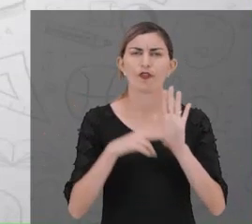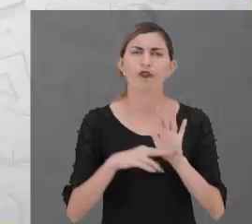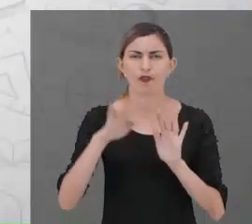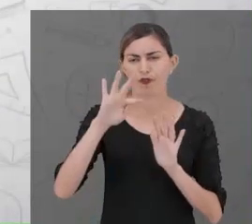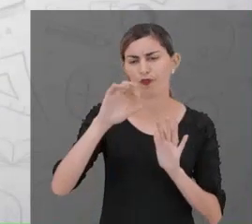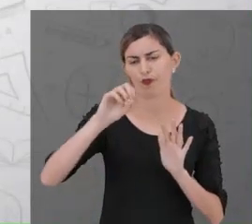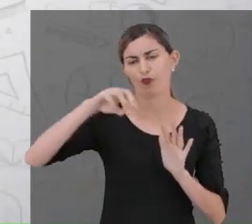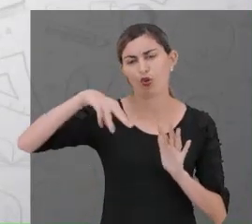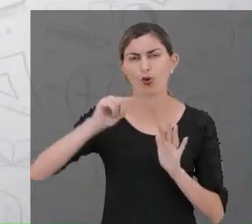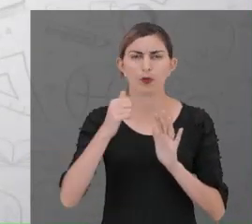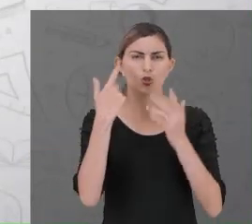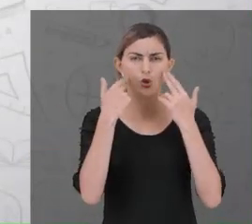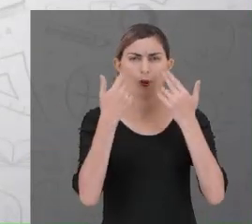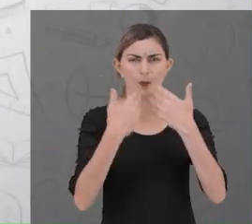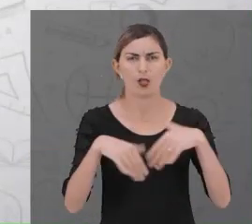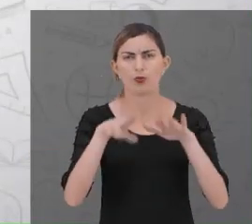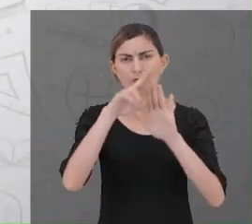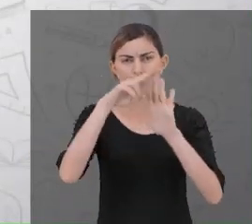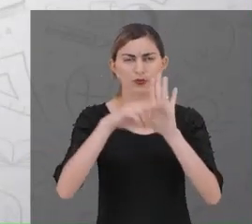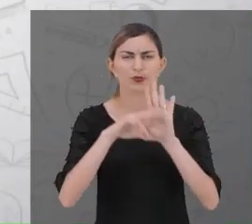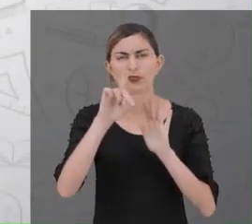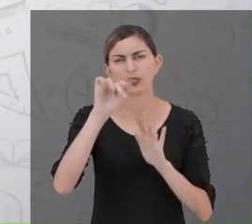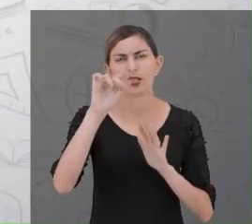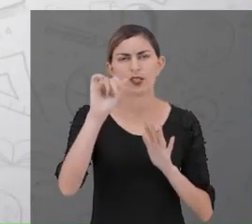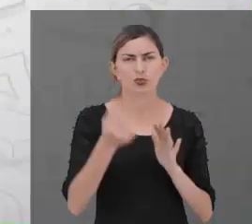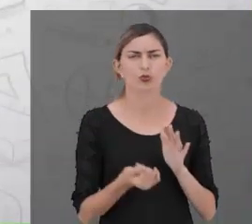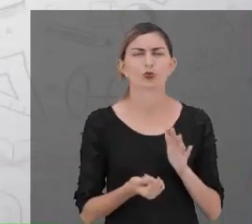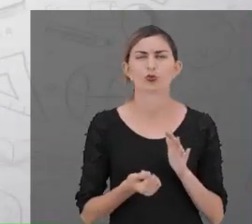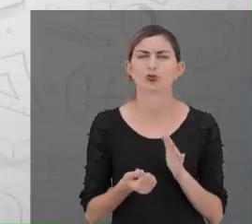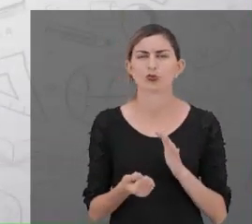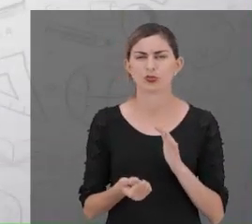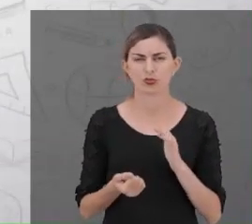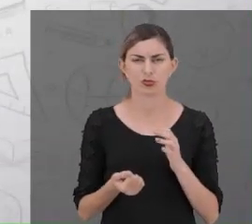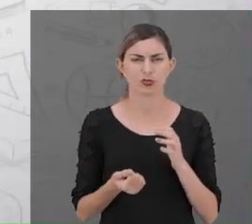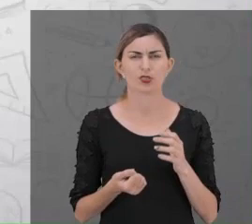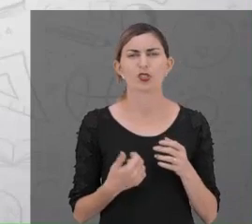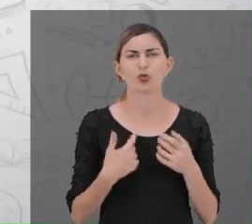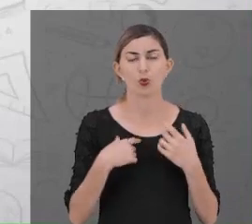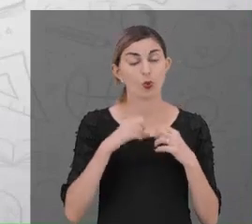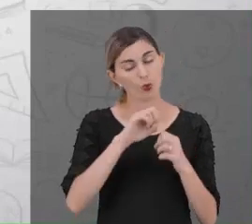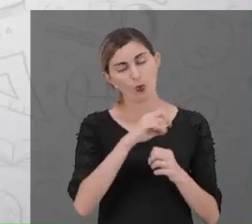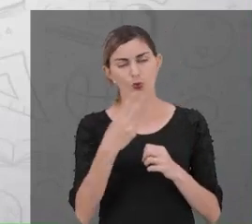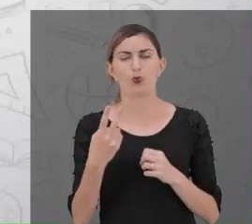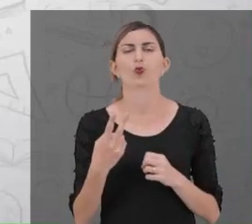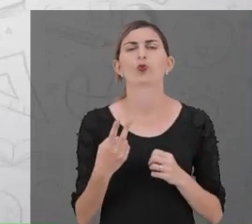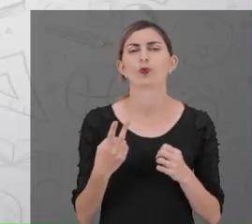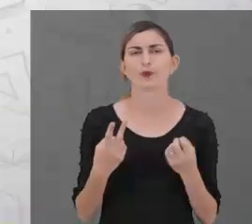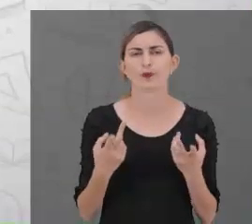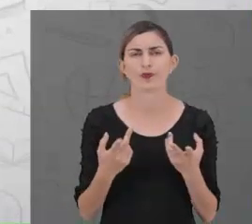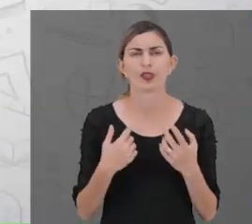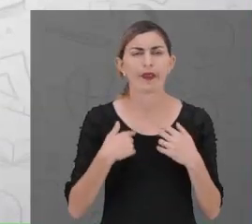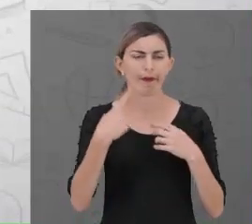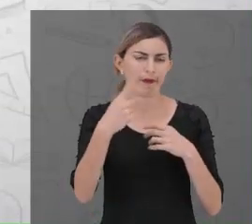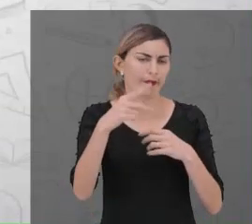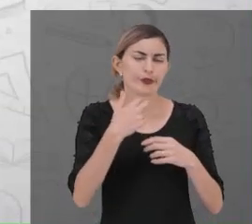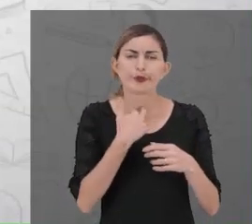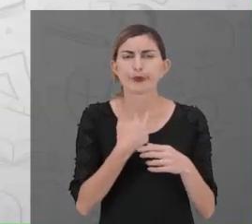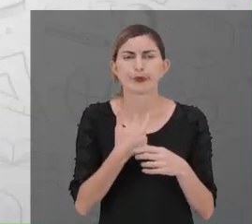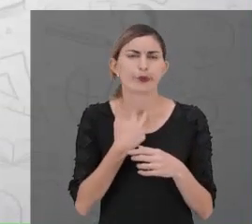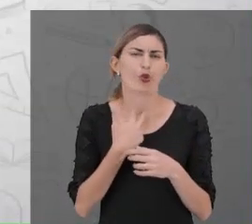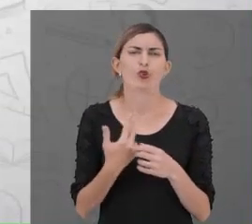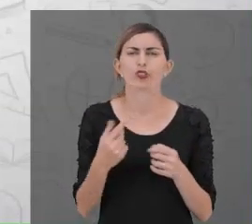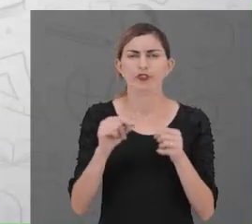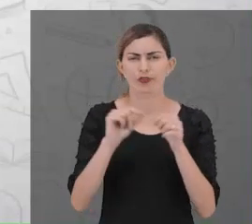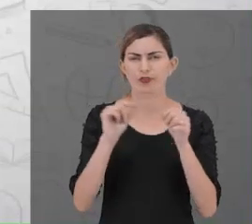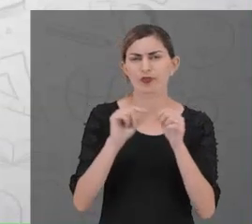forma normal, ela diz que os dados eles devem ser atômicos, ou seja,